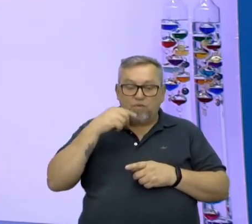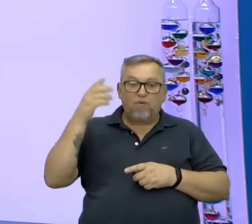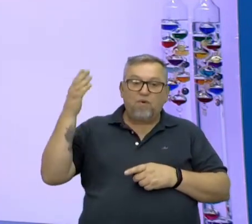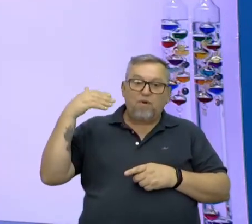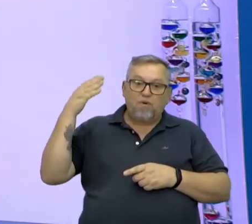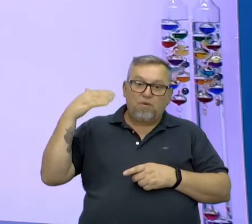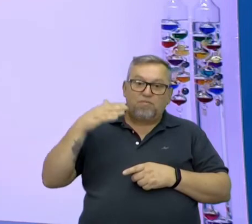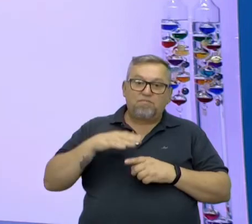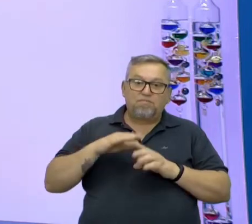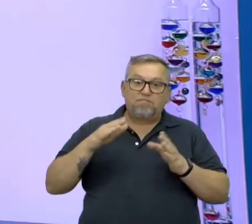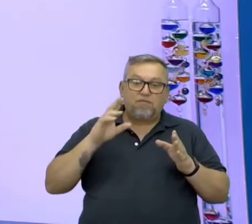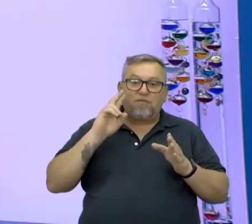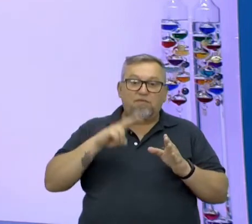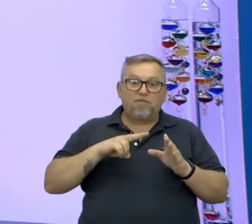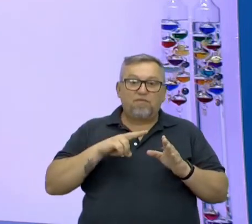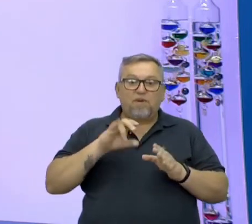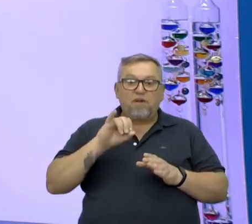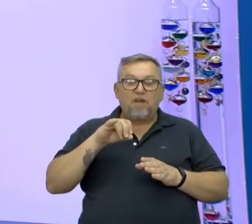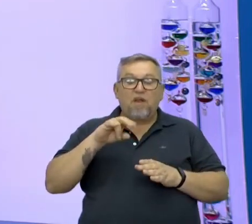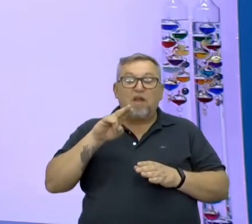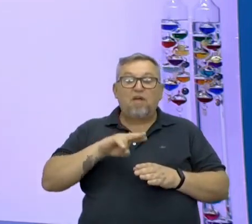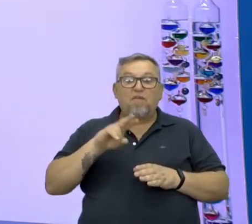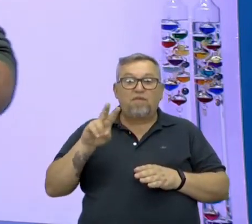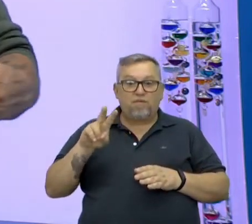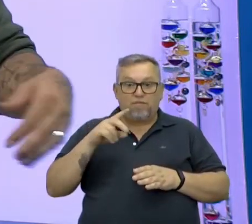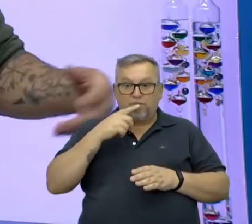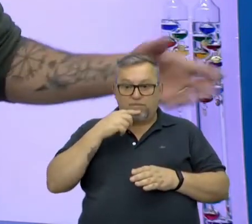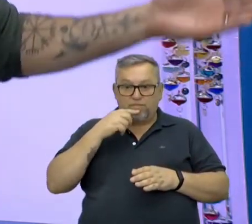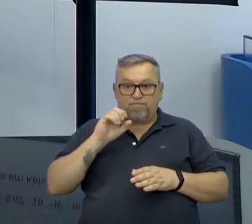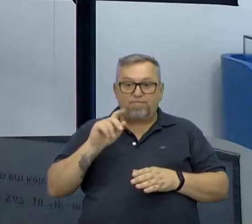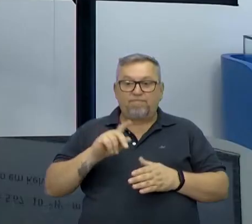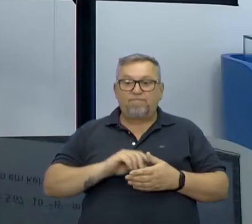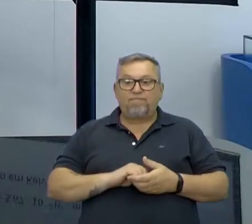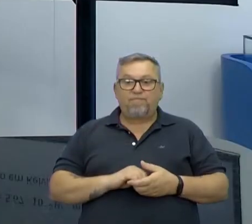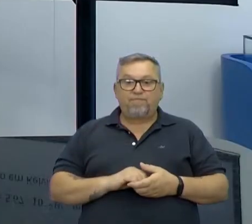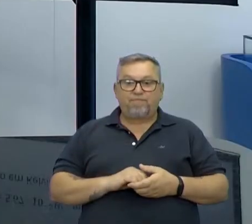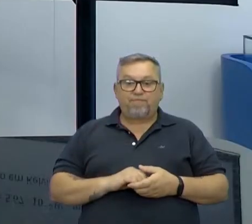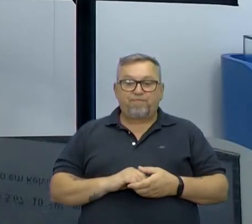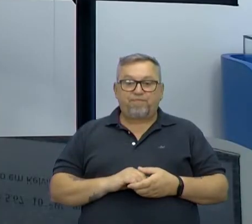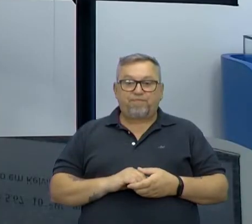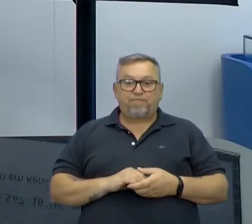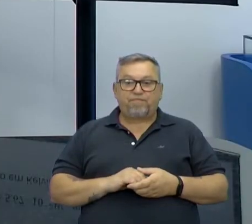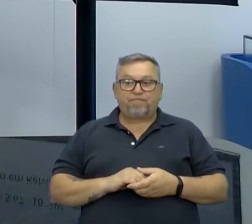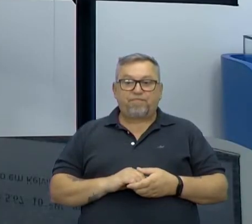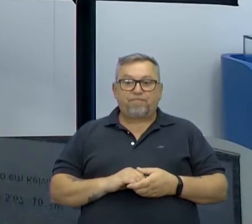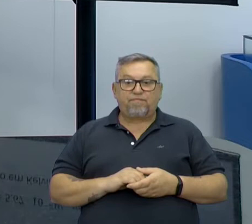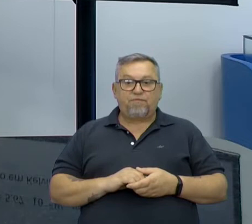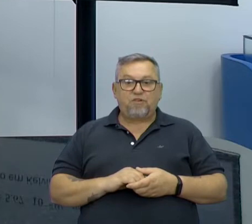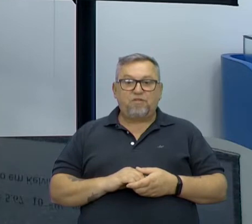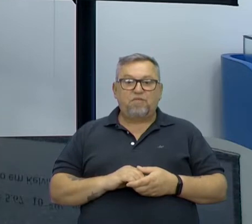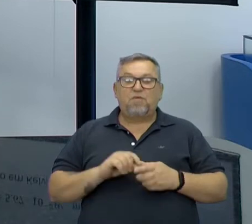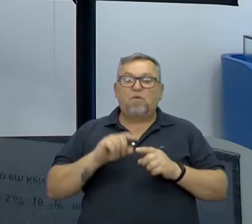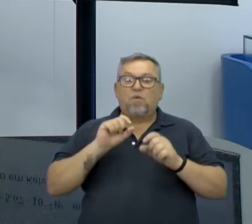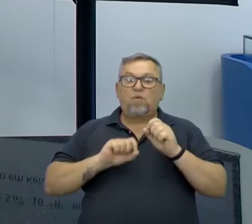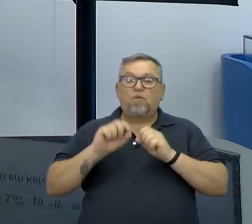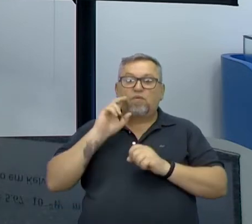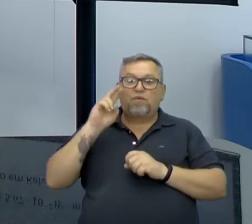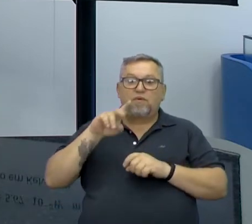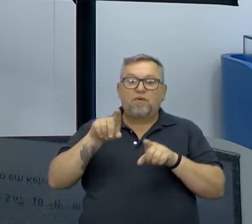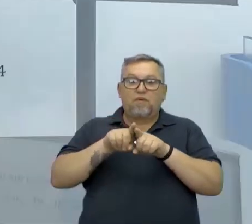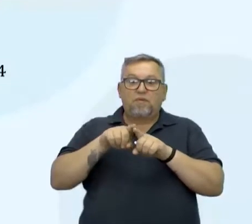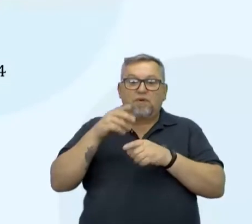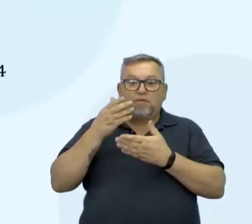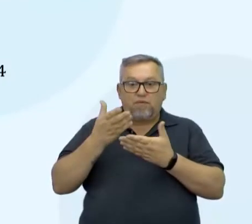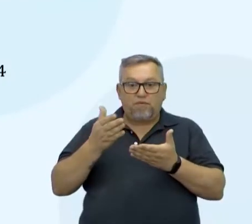calor. Então a gente emite infravermelho, calor. Certo? Qual é a equação que lida com isso? Aí está aqui para vocês,